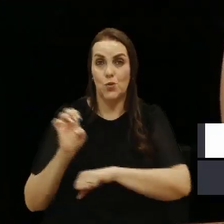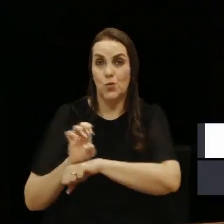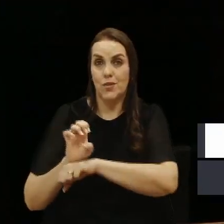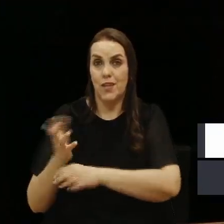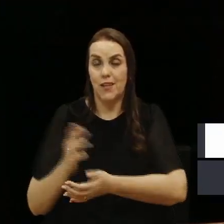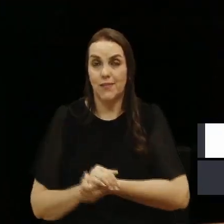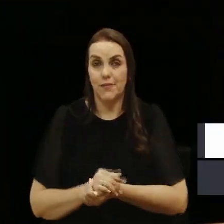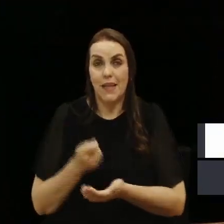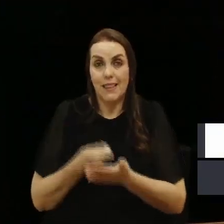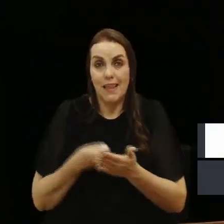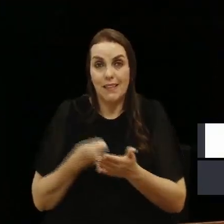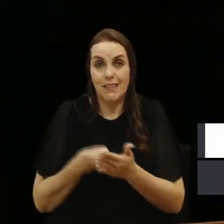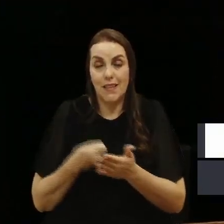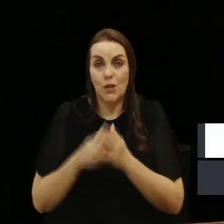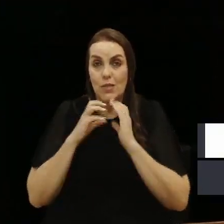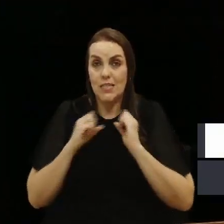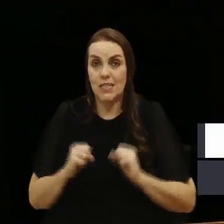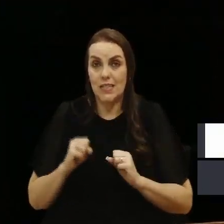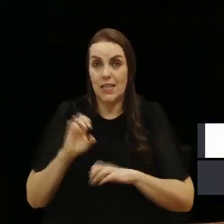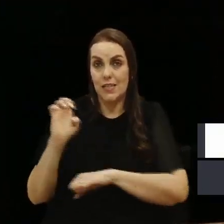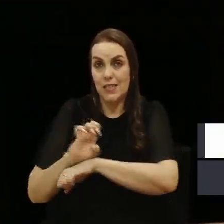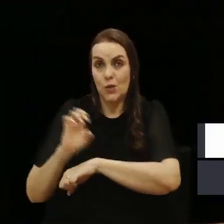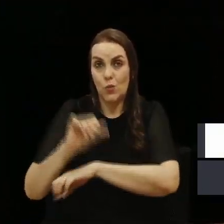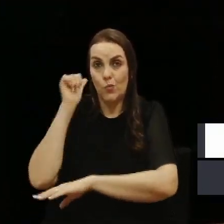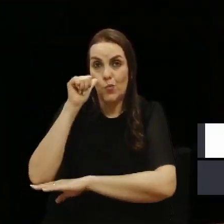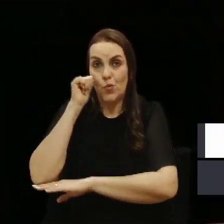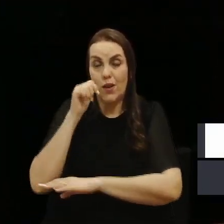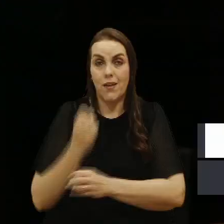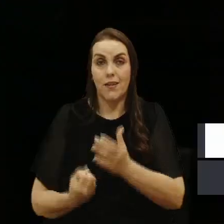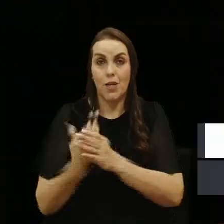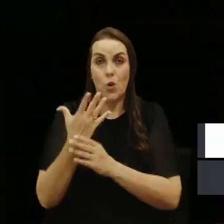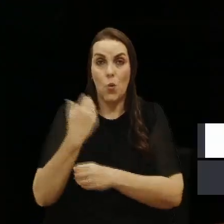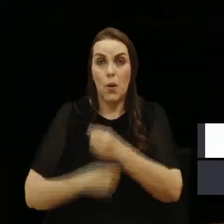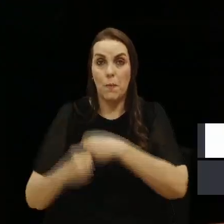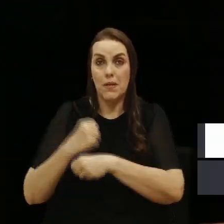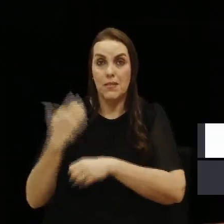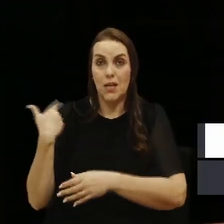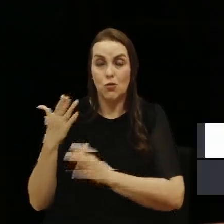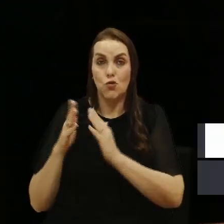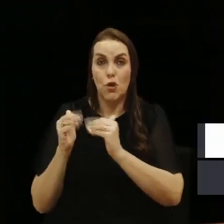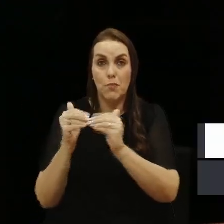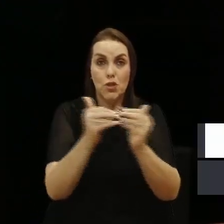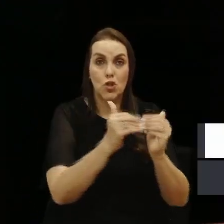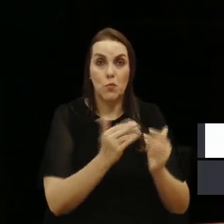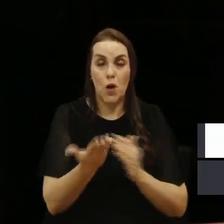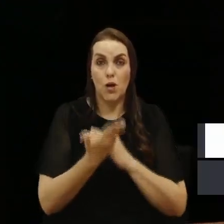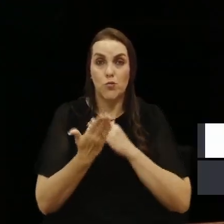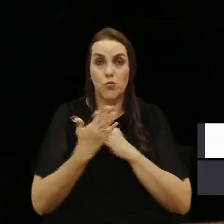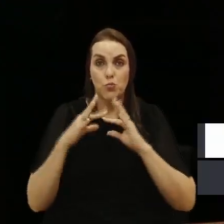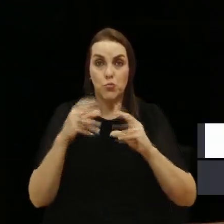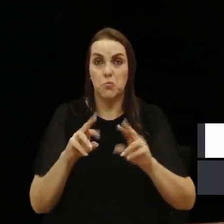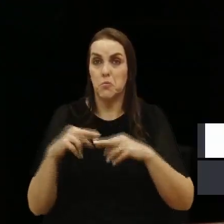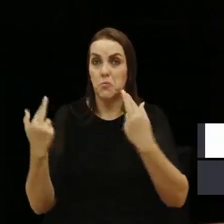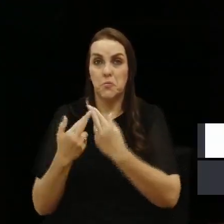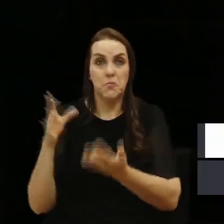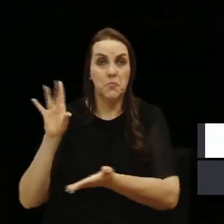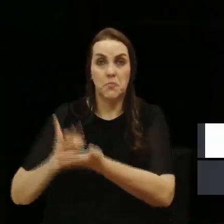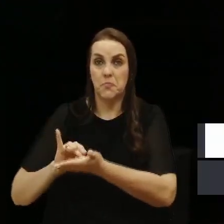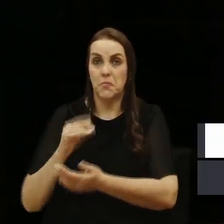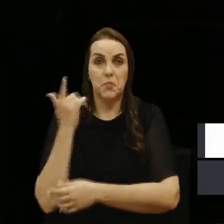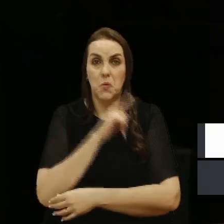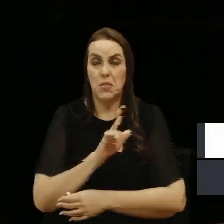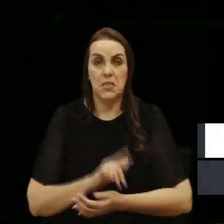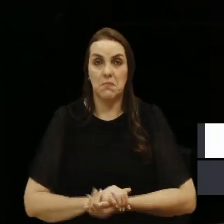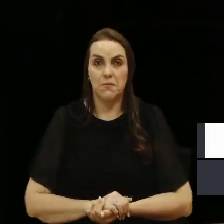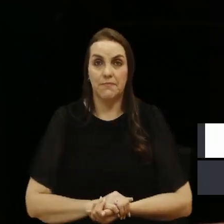a Secretaria Estadual de Mulheres, que foi criada no passado, e a gente já pediu ajuda para todo mundo e nós não conseguimos agenda também. Então, se a gente